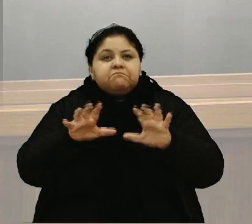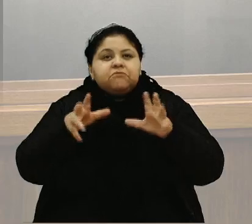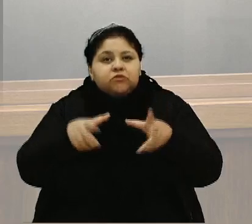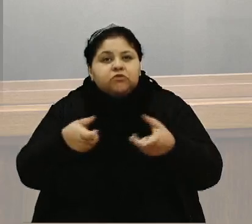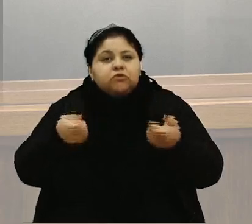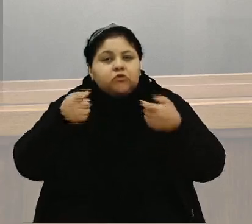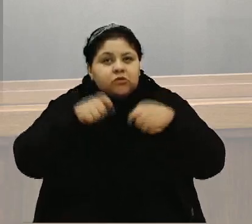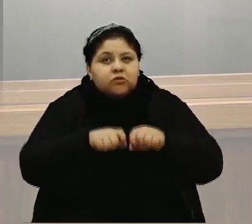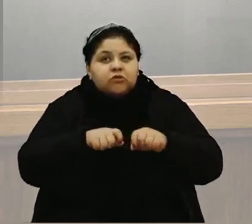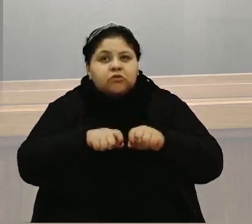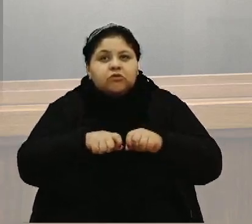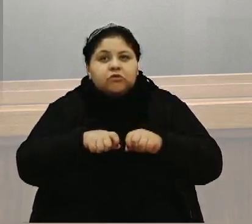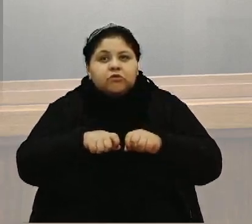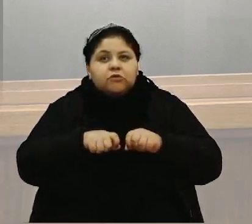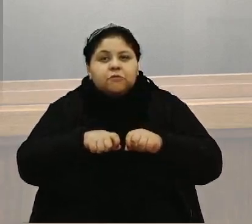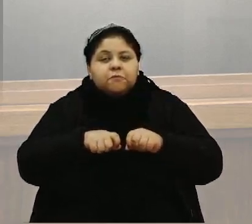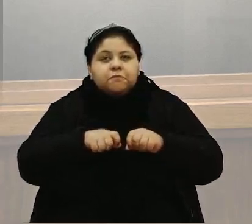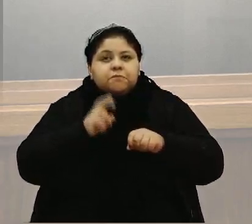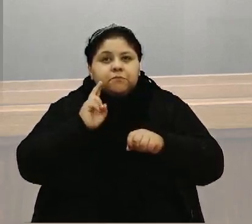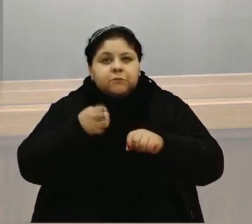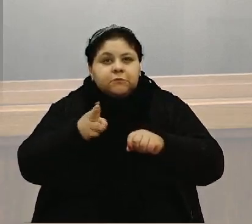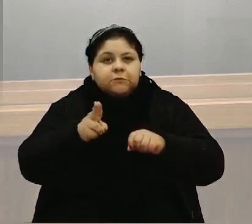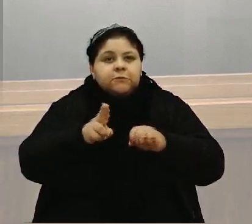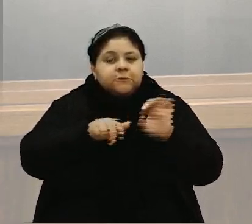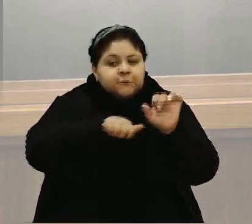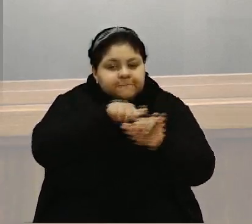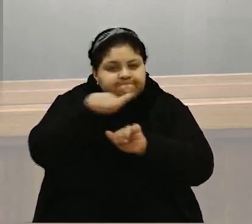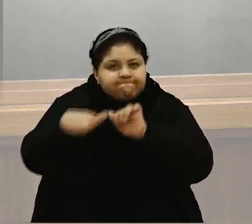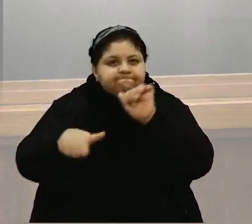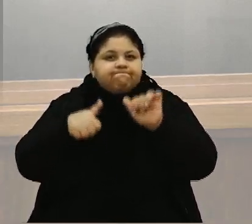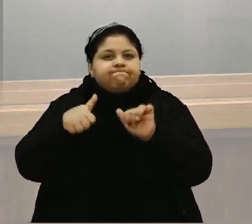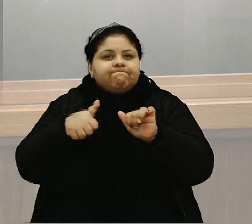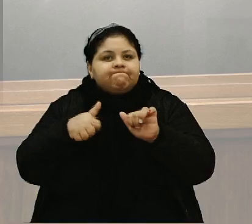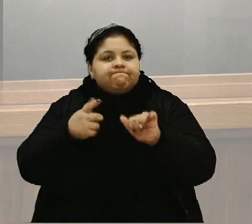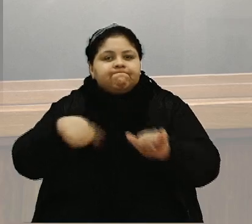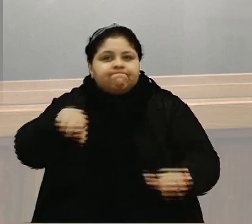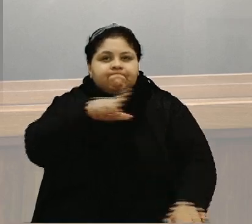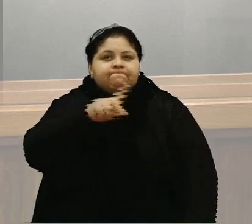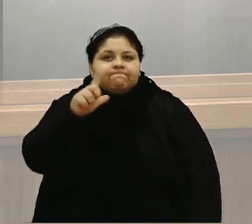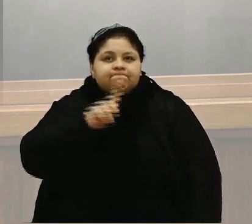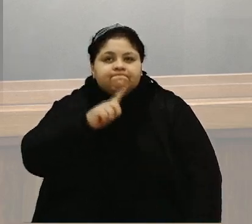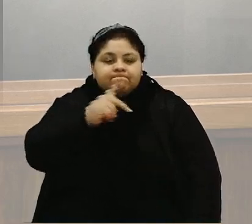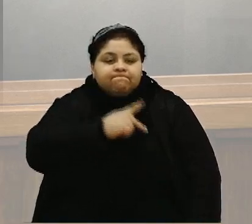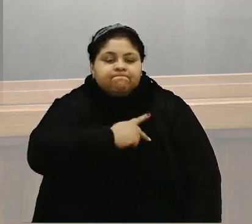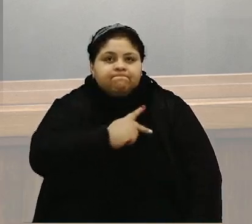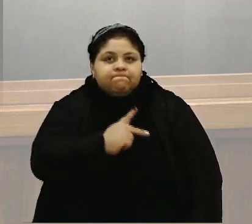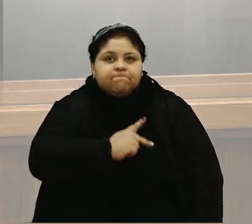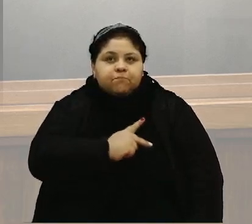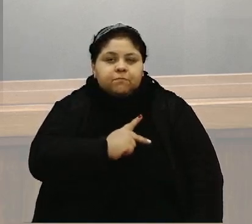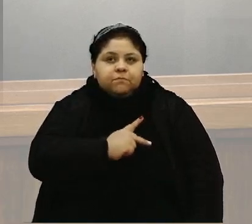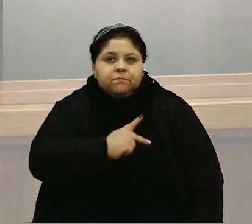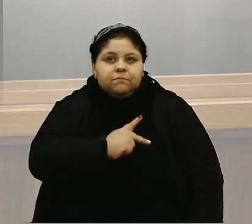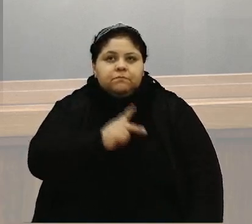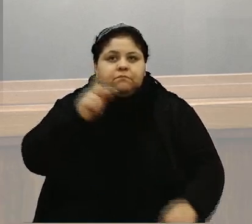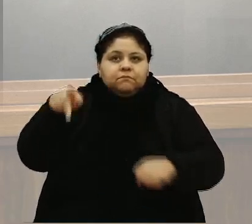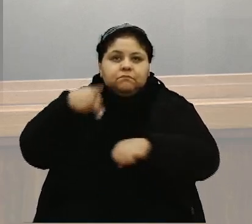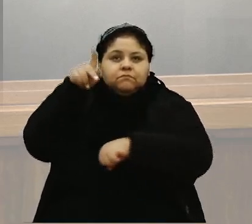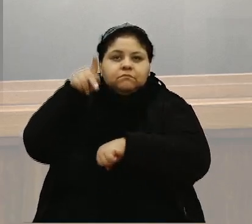precisamos estar em constante transformação. Nós tivemos na presidência do nosso